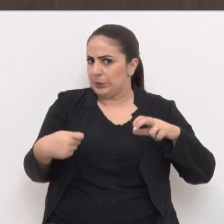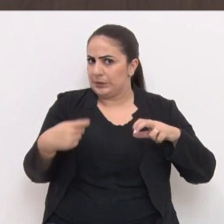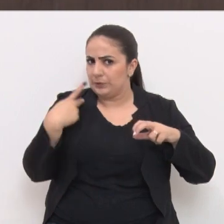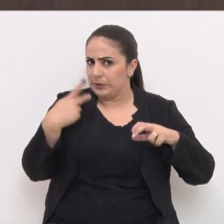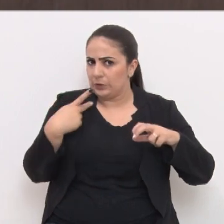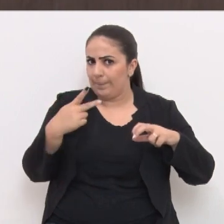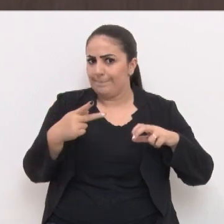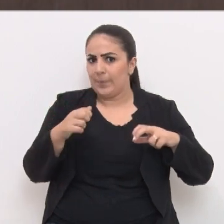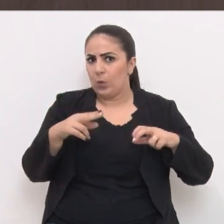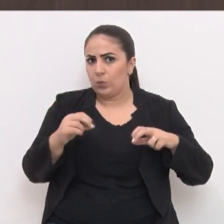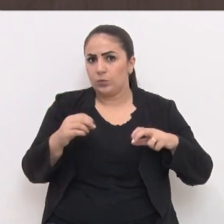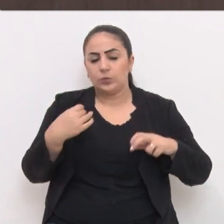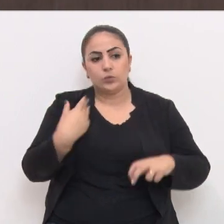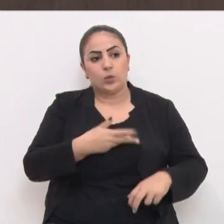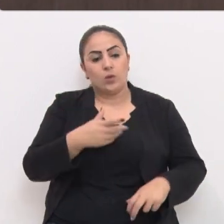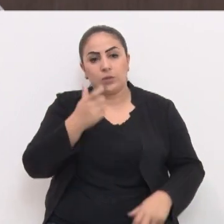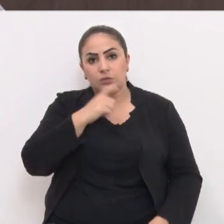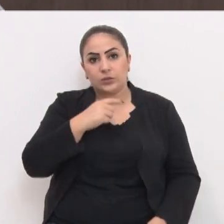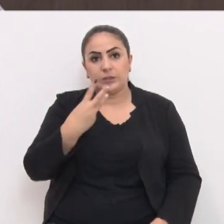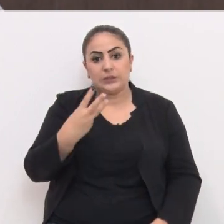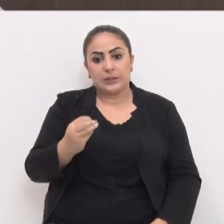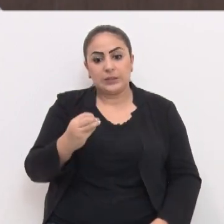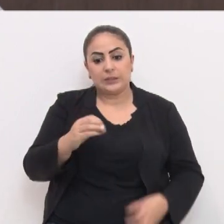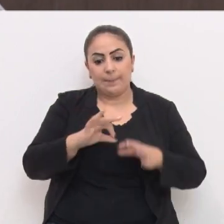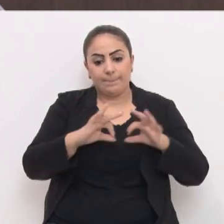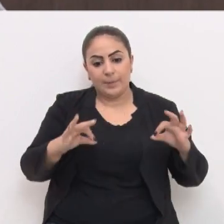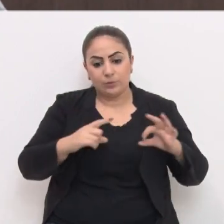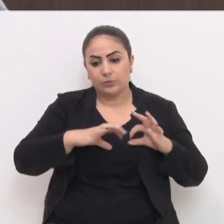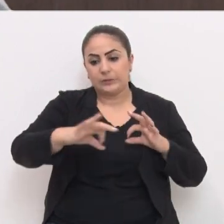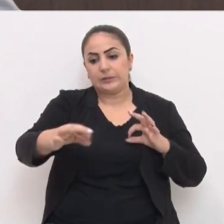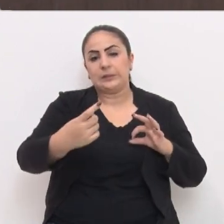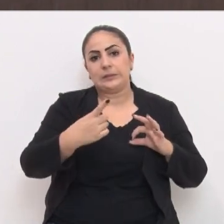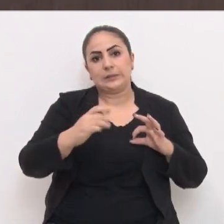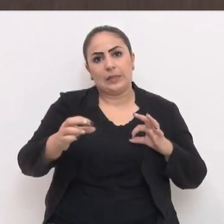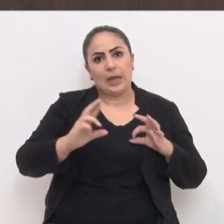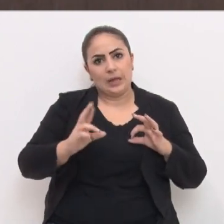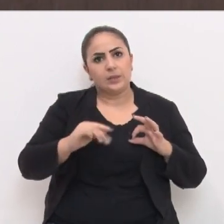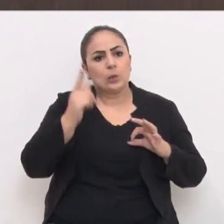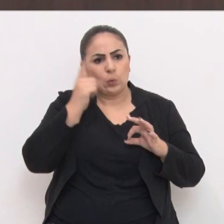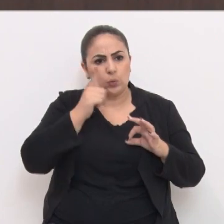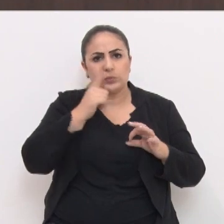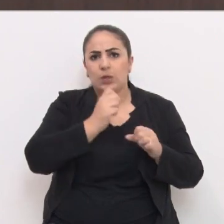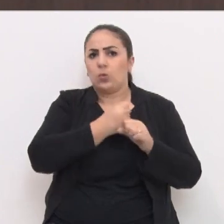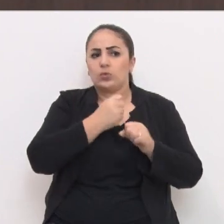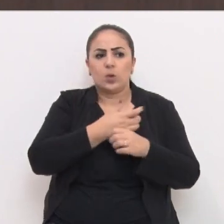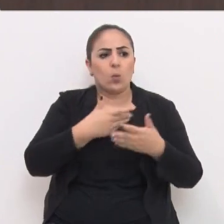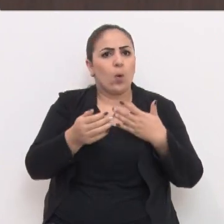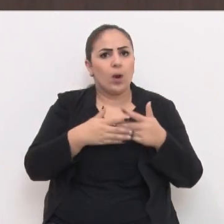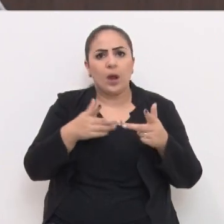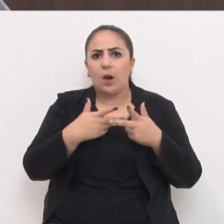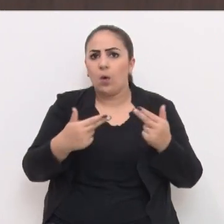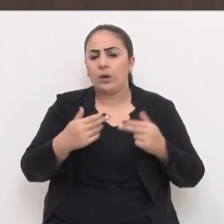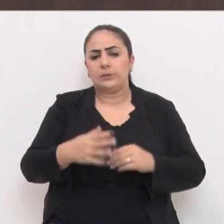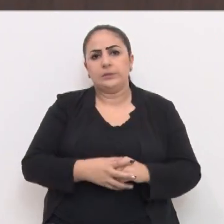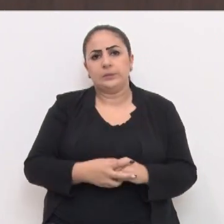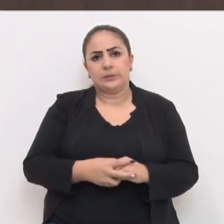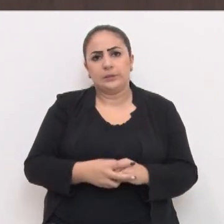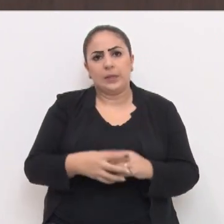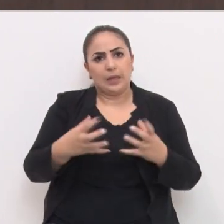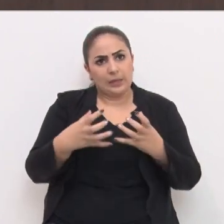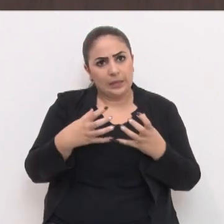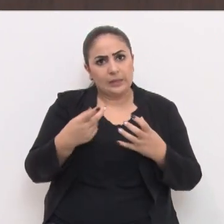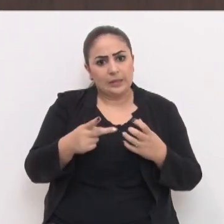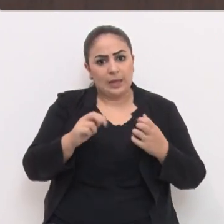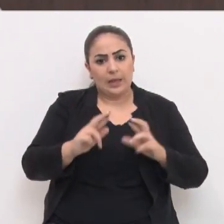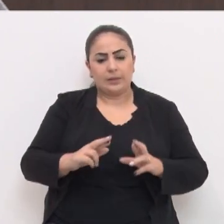Paulo Neca. E deve dar uns 30 metros por 100 naquela área. Dá para construir qualquer coisa que se queira